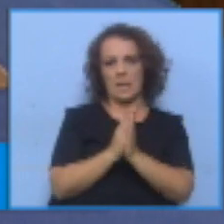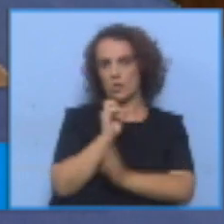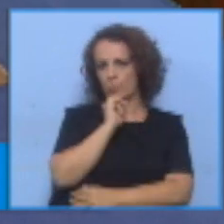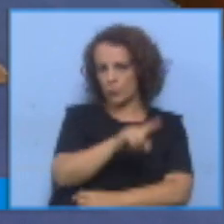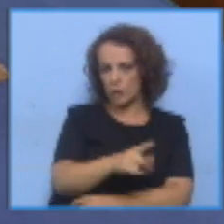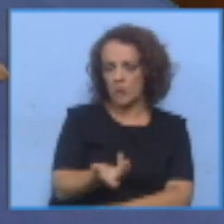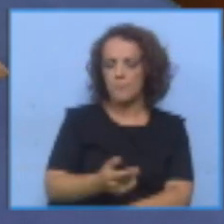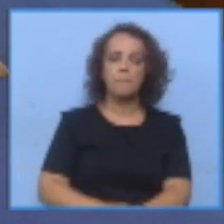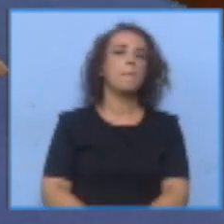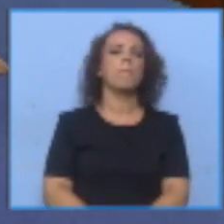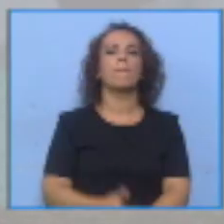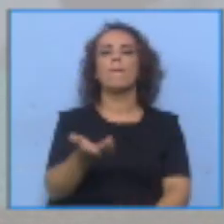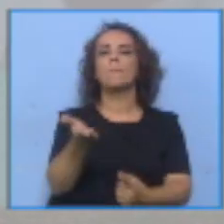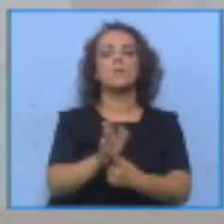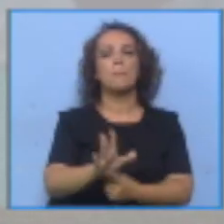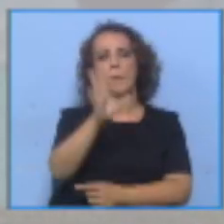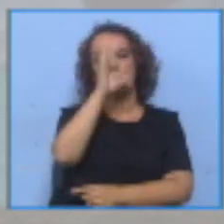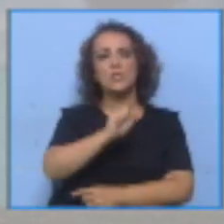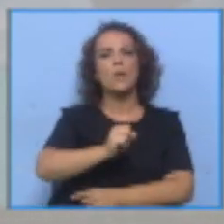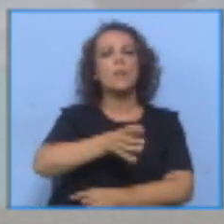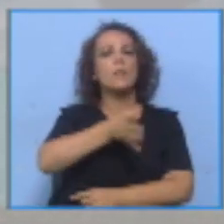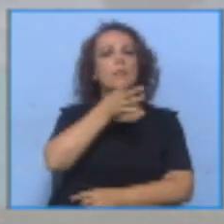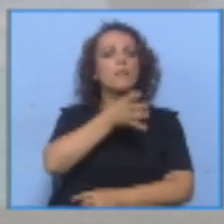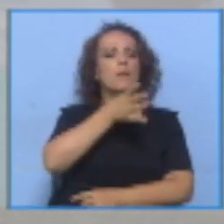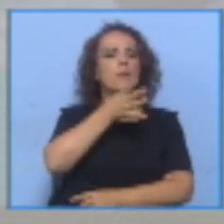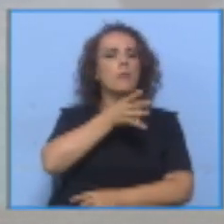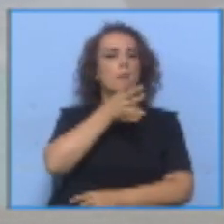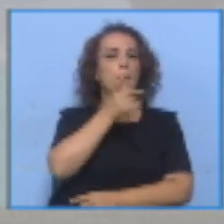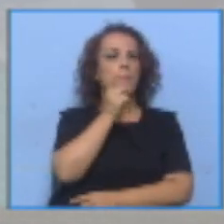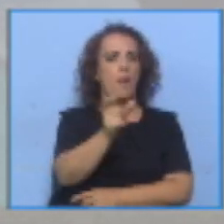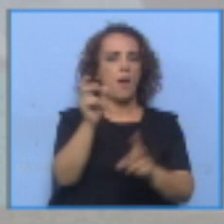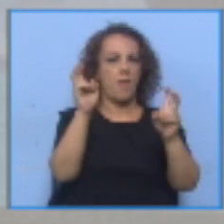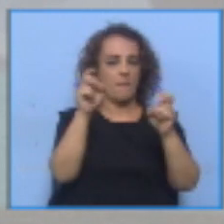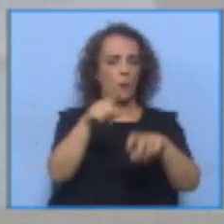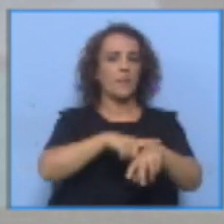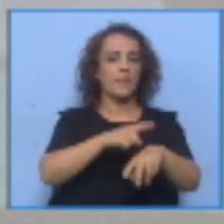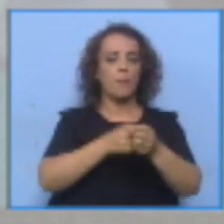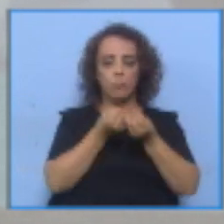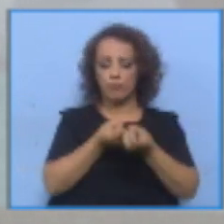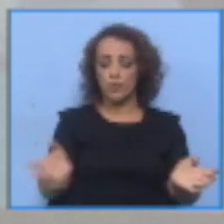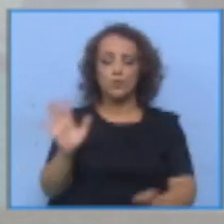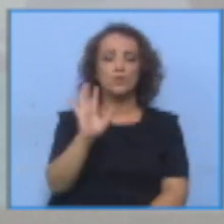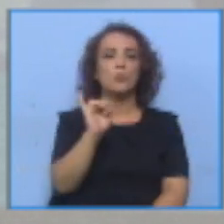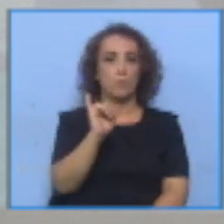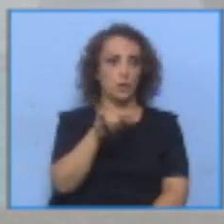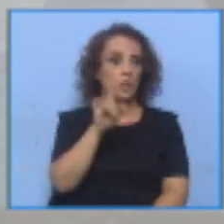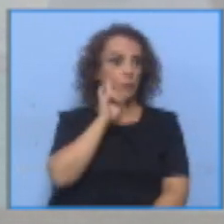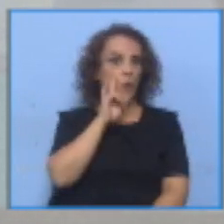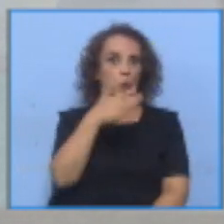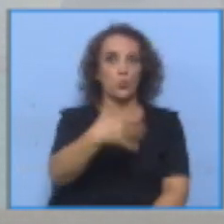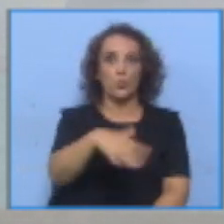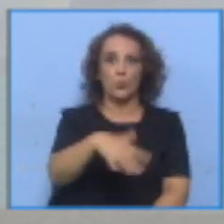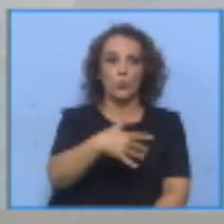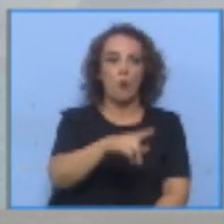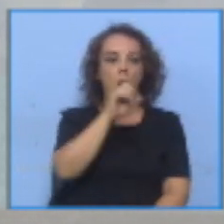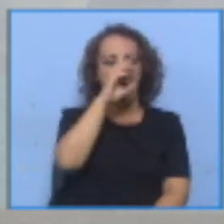O ministério da palavra era fundamental no tempo dos apóstolos, é fundamental para aqueles povos, não é?